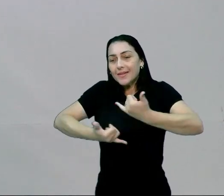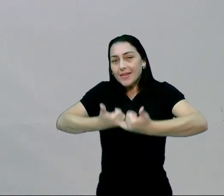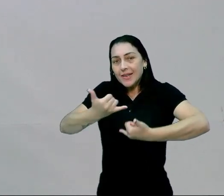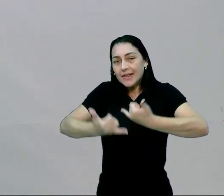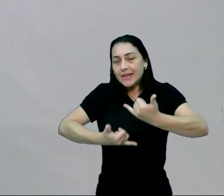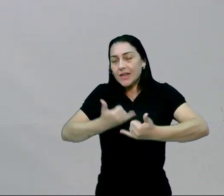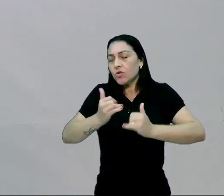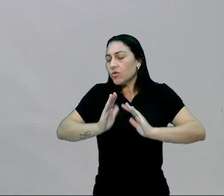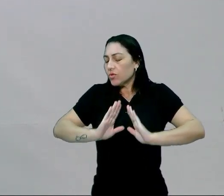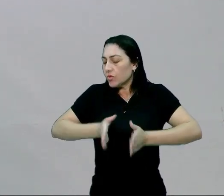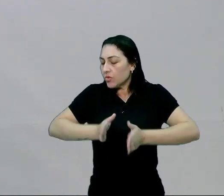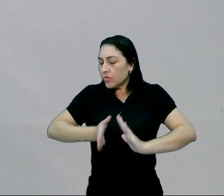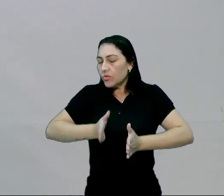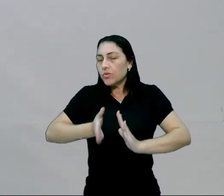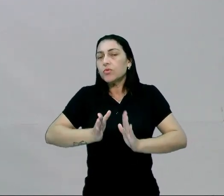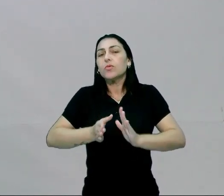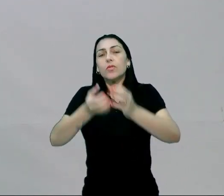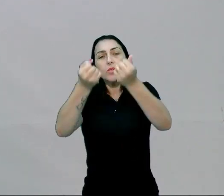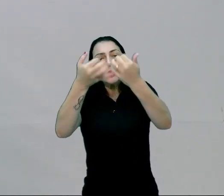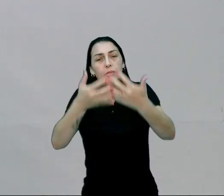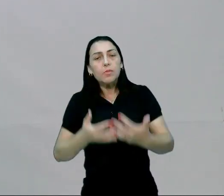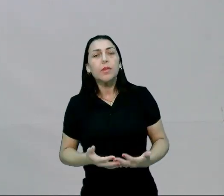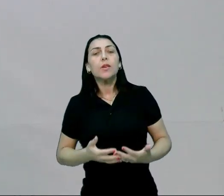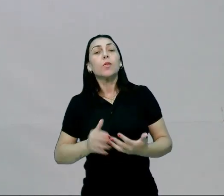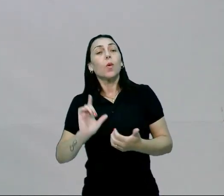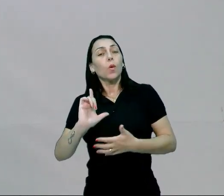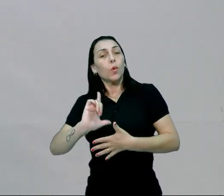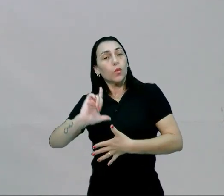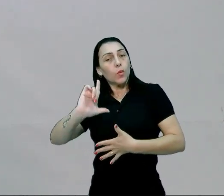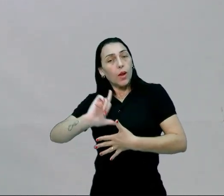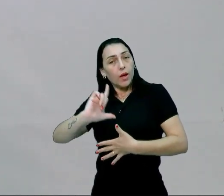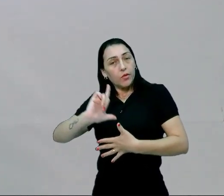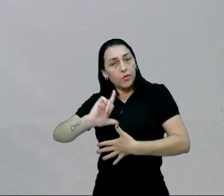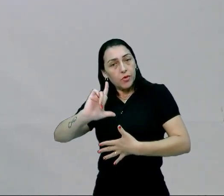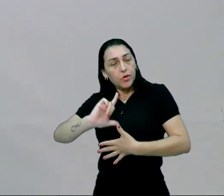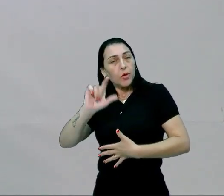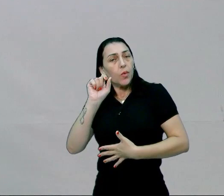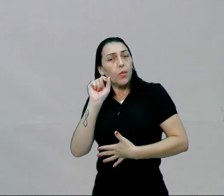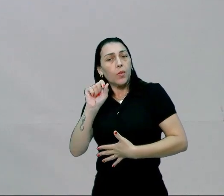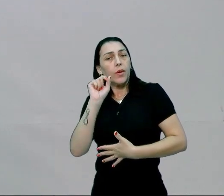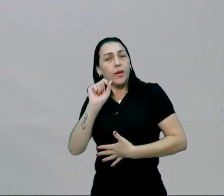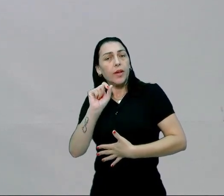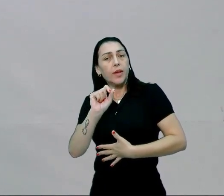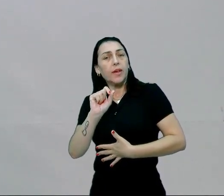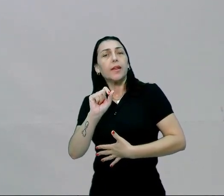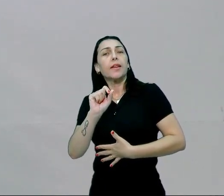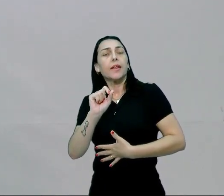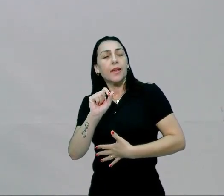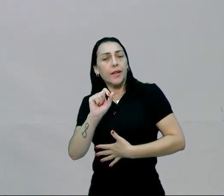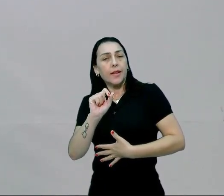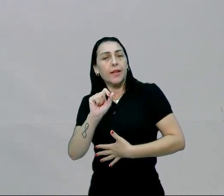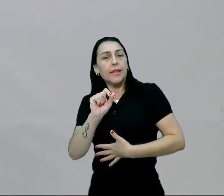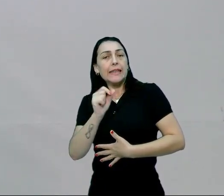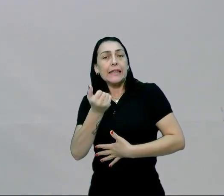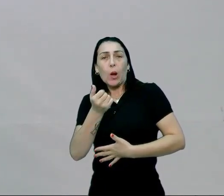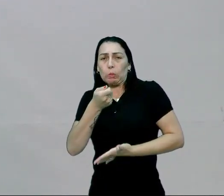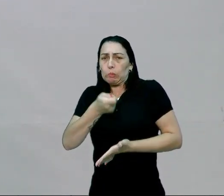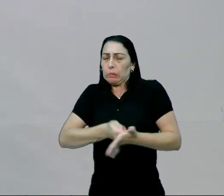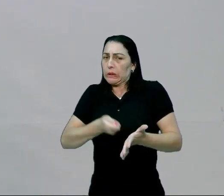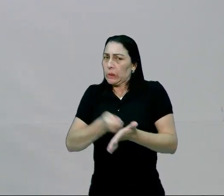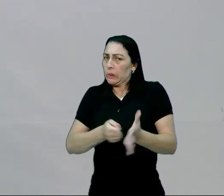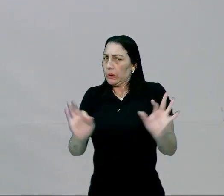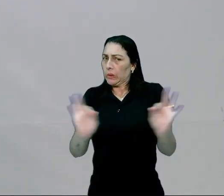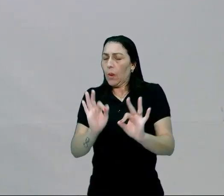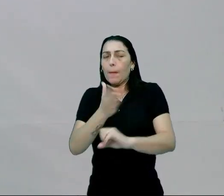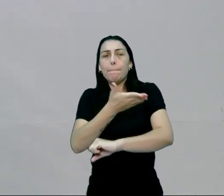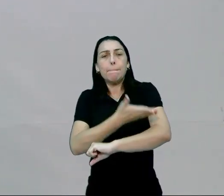essa que a gente já definiu do latim licere, que é o quê? Essa dinâmica de sem uma obrigação,